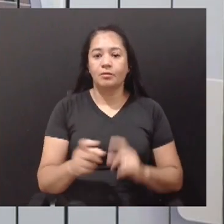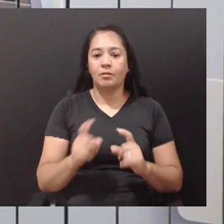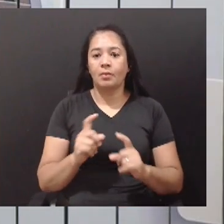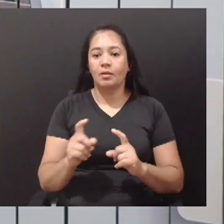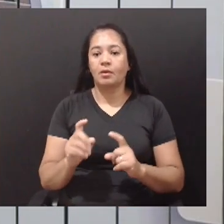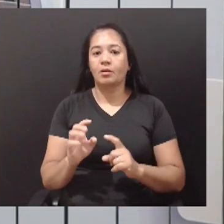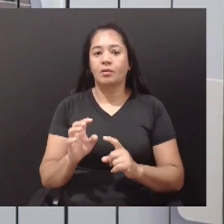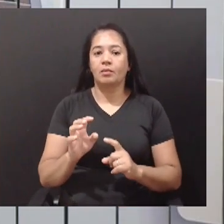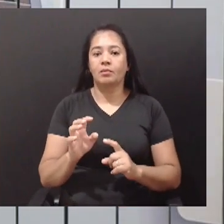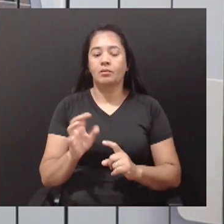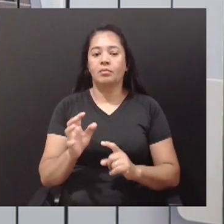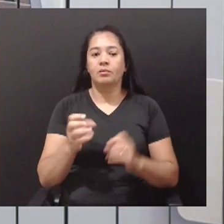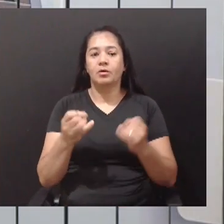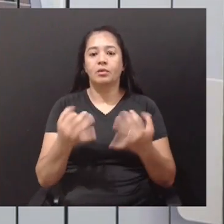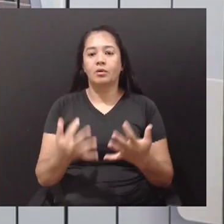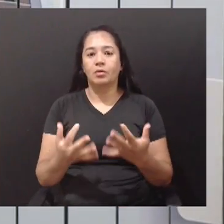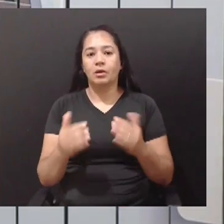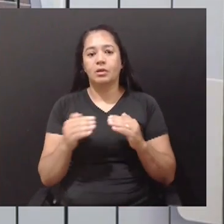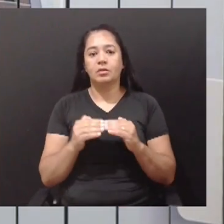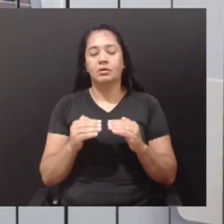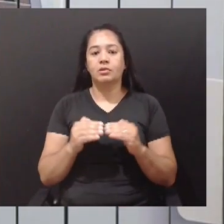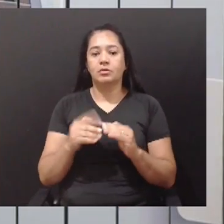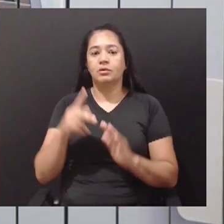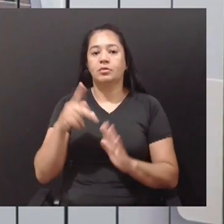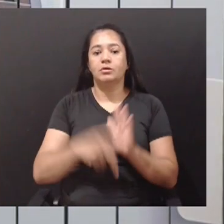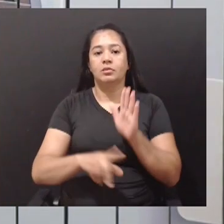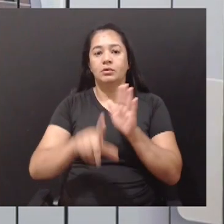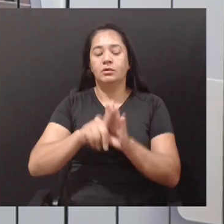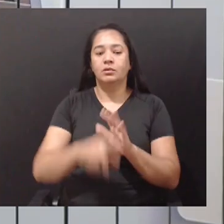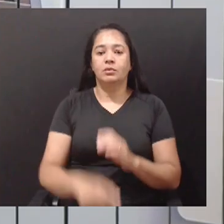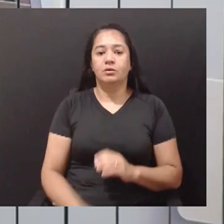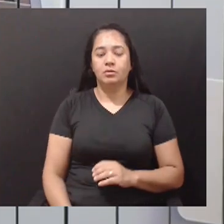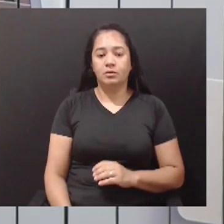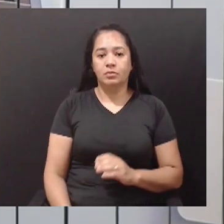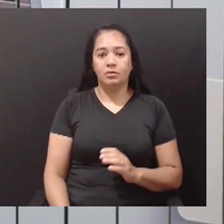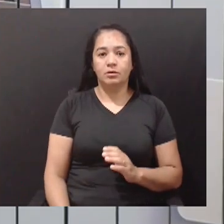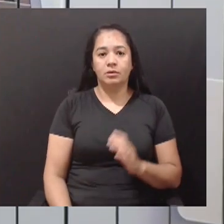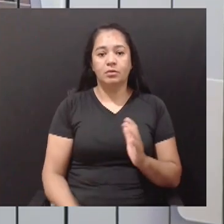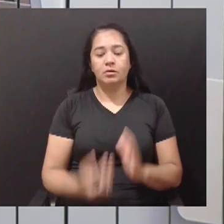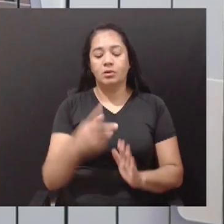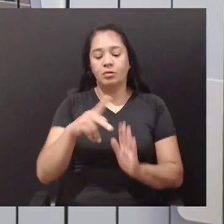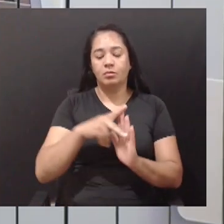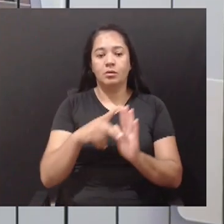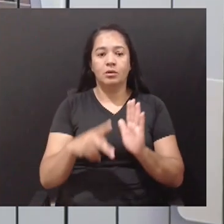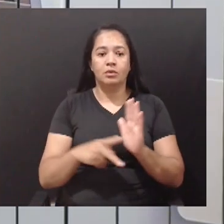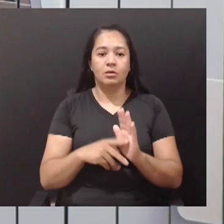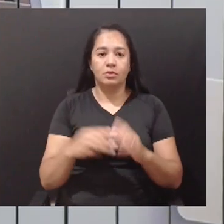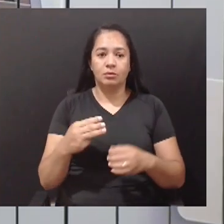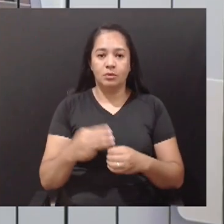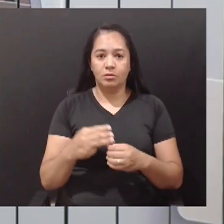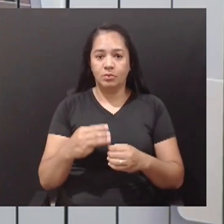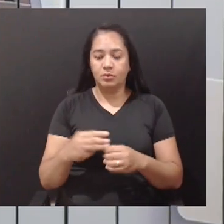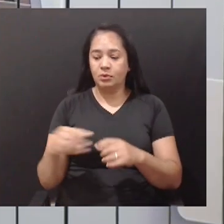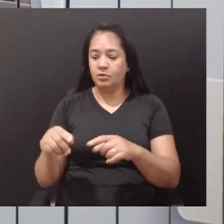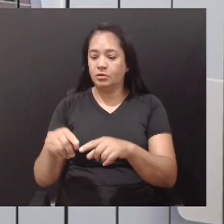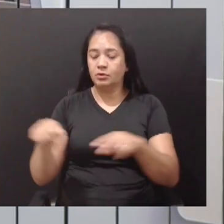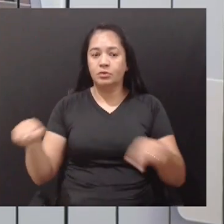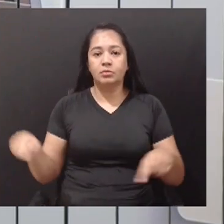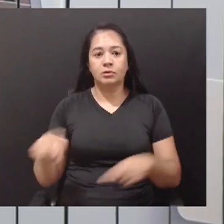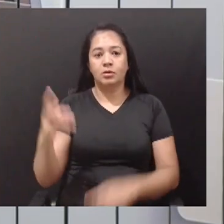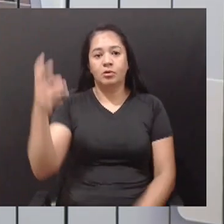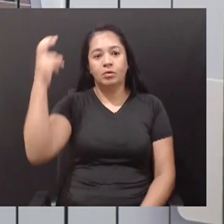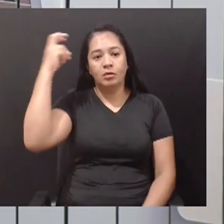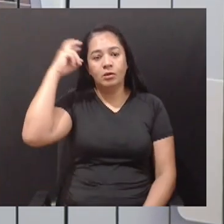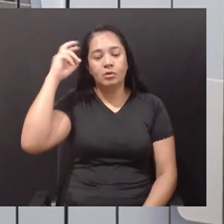deu parecer favorável ao projeto de lei que institui o Programa Municipal de Ocupação Cultural e Esportiva